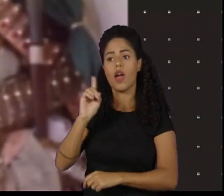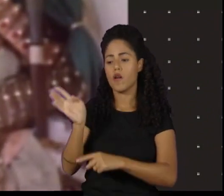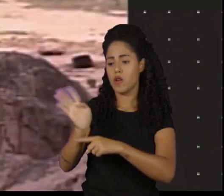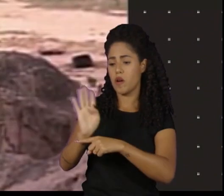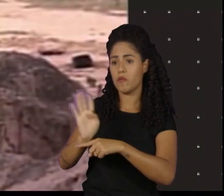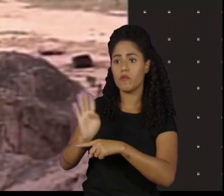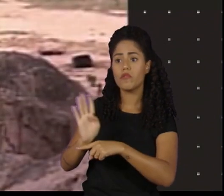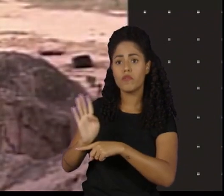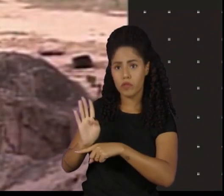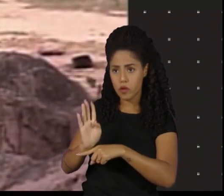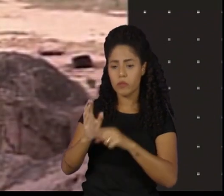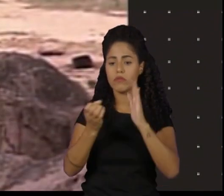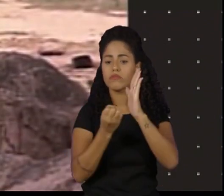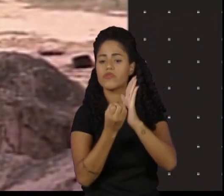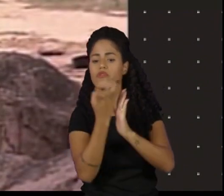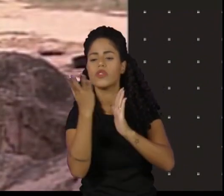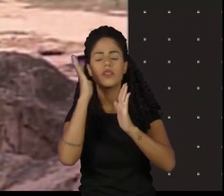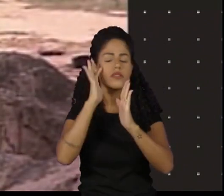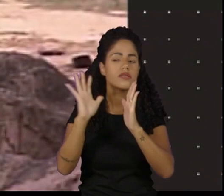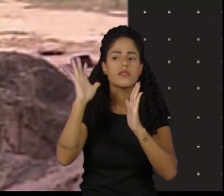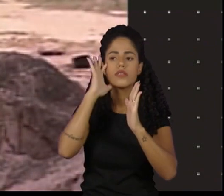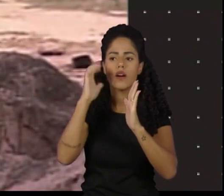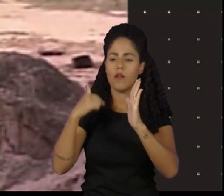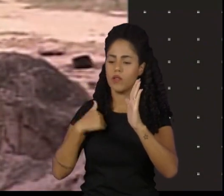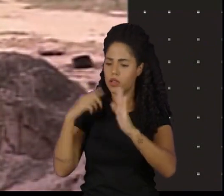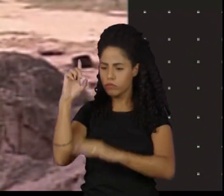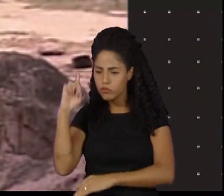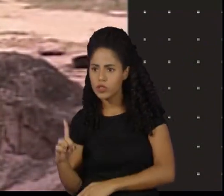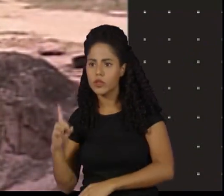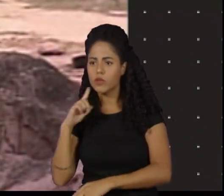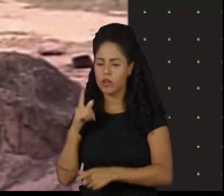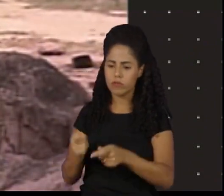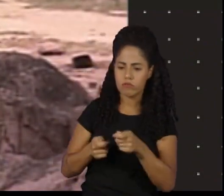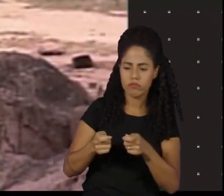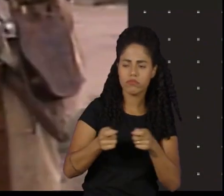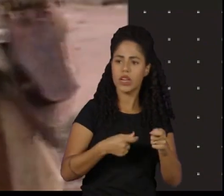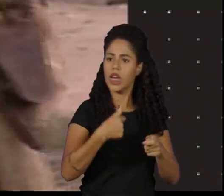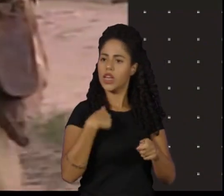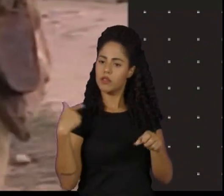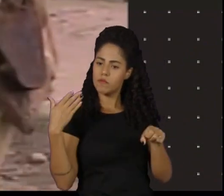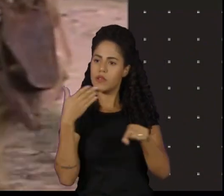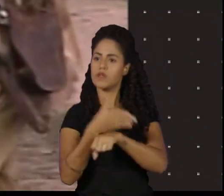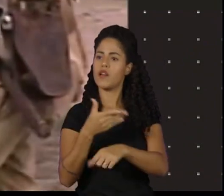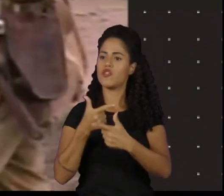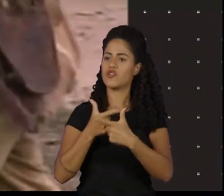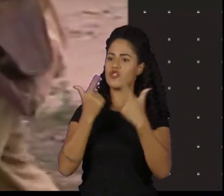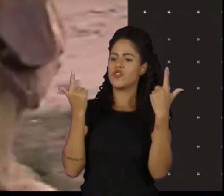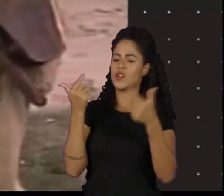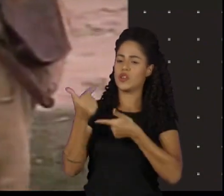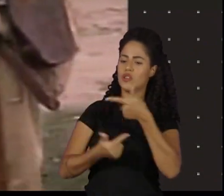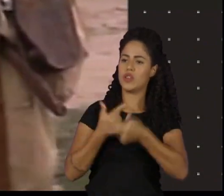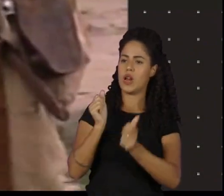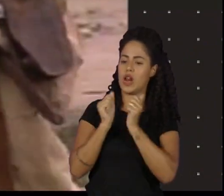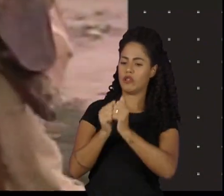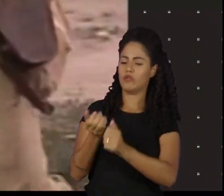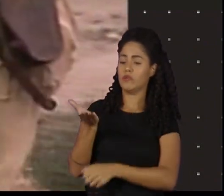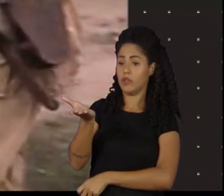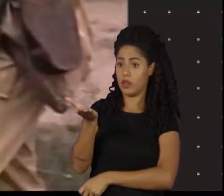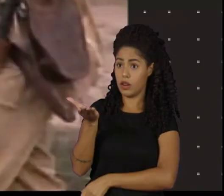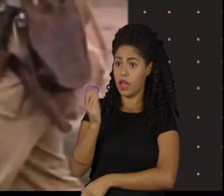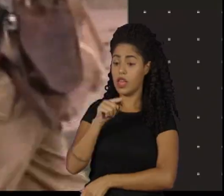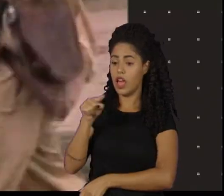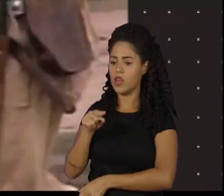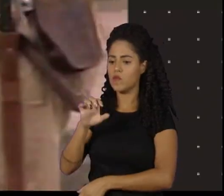de ficção que ele dirigiu e eu tive o prazer, a sorte de trabalhar com ele. Aí o Zé